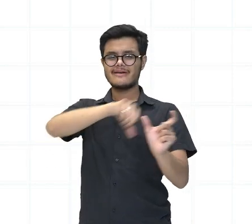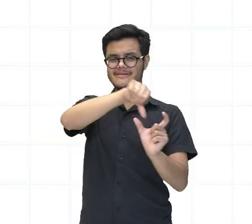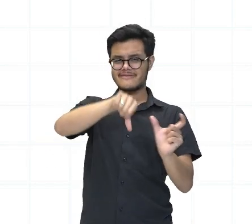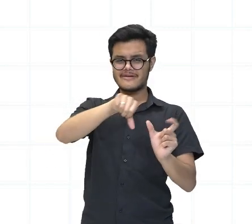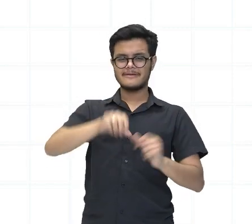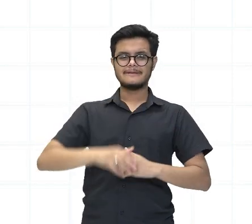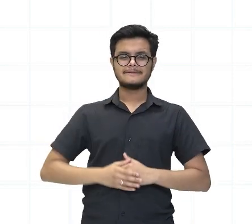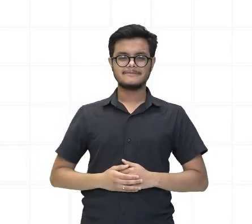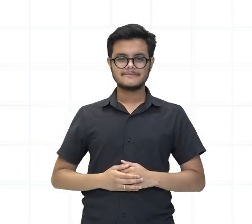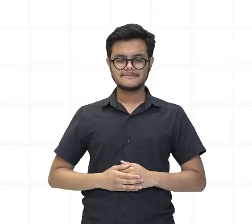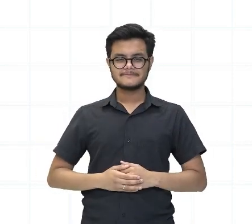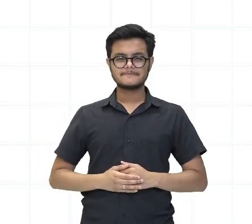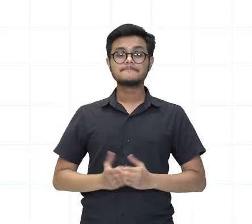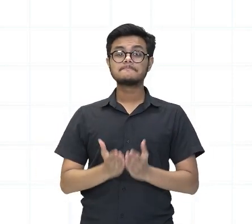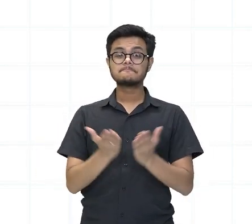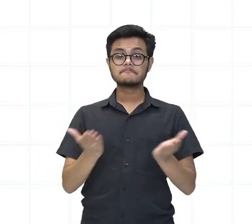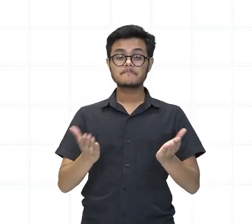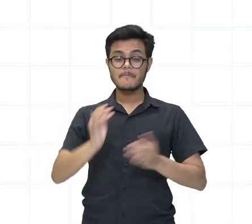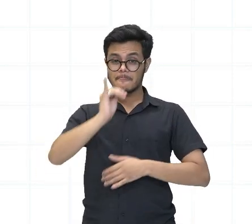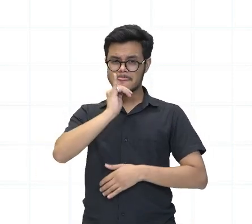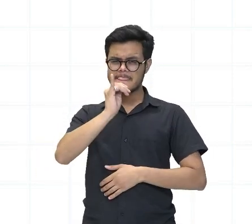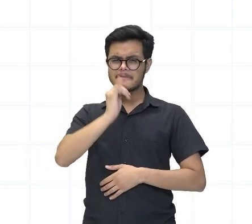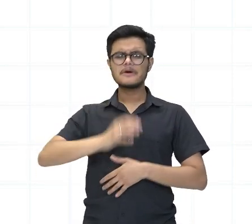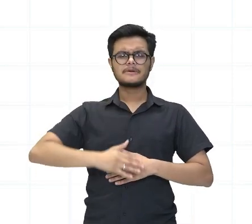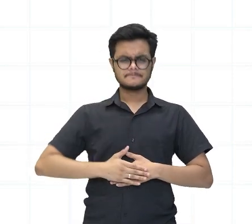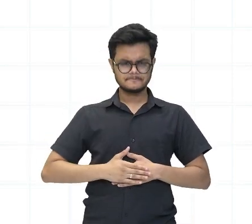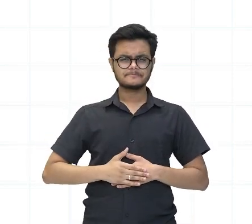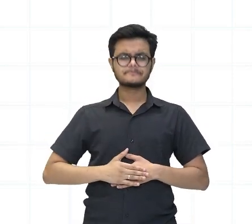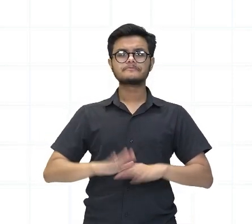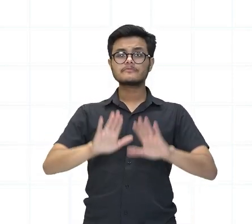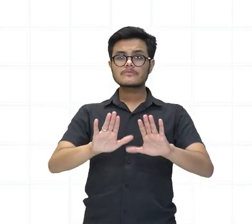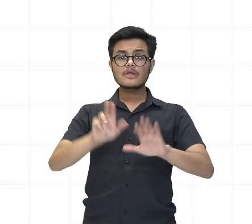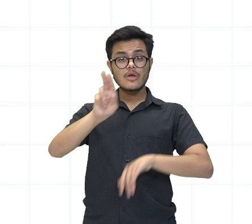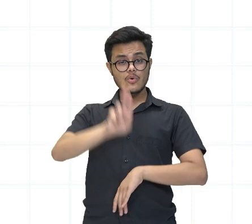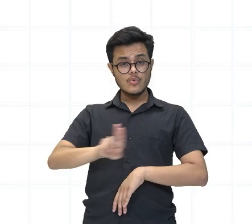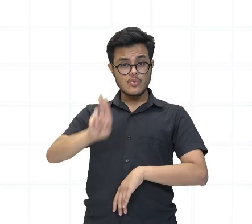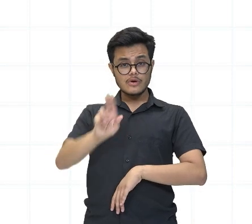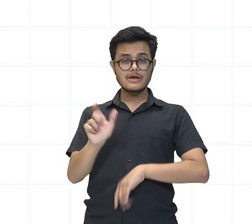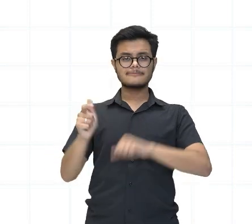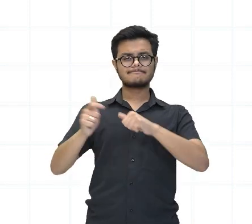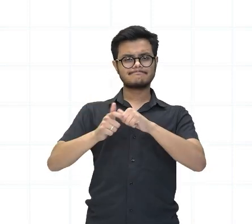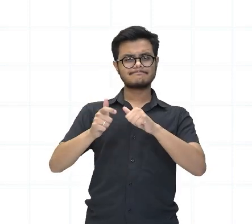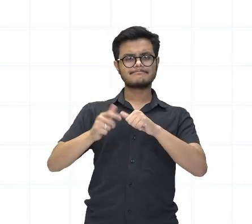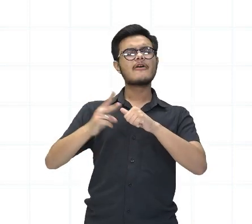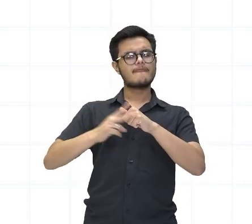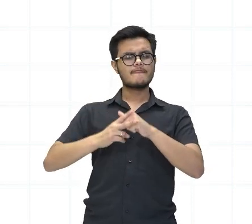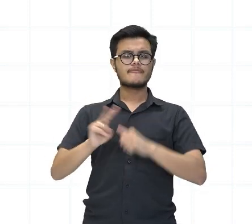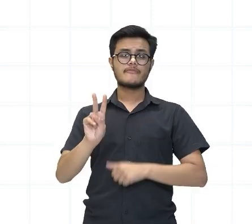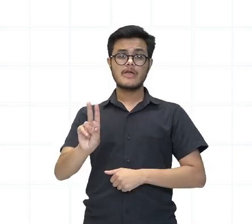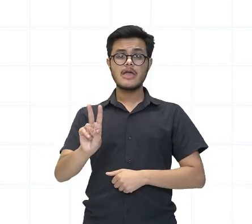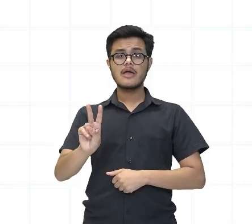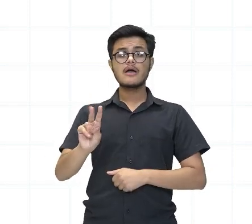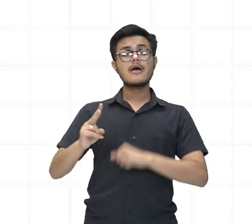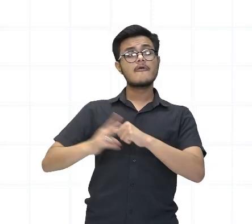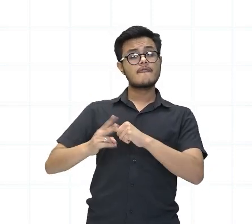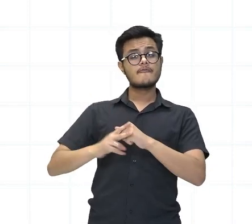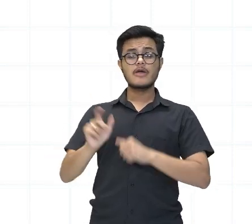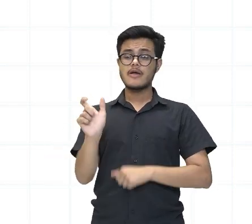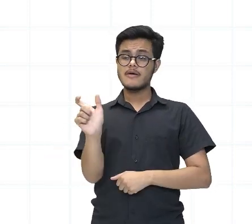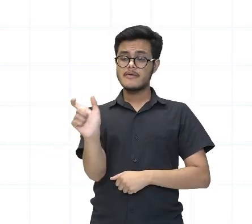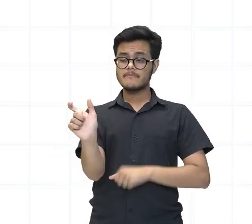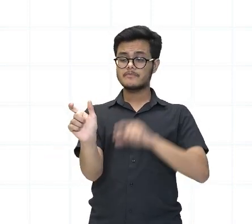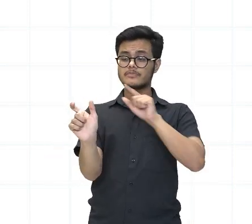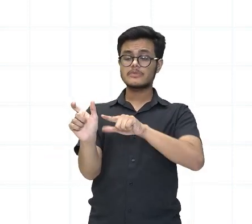favor? Então, essa informação de quem fez a ação é o que nós chamamos de informação